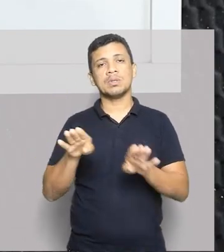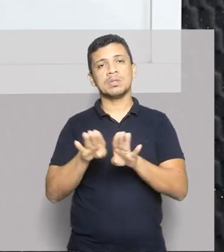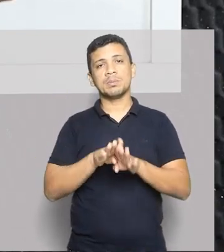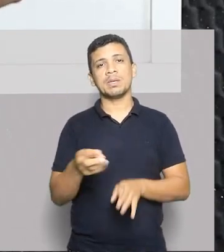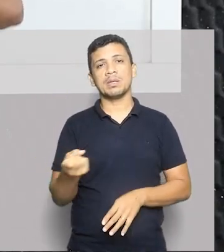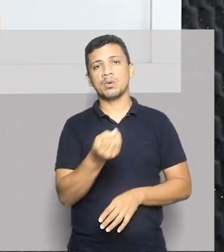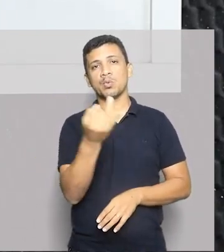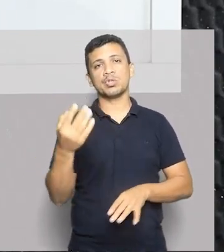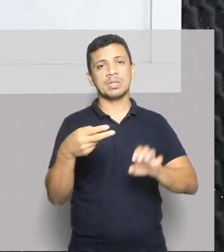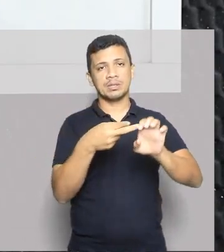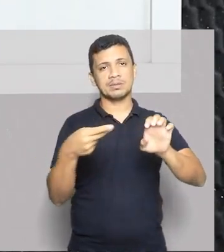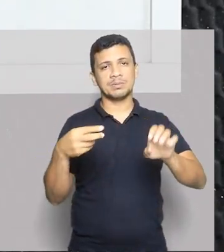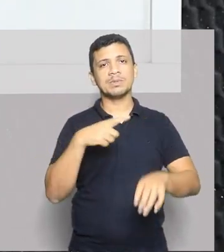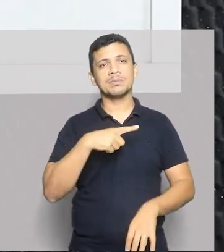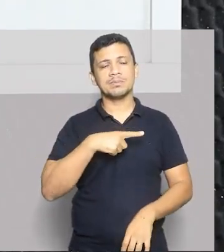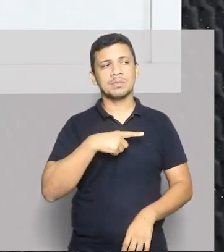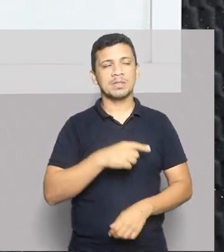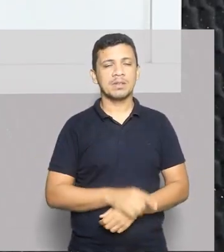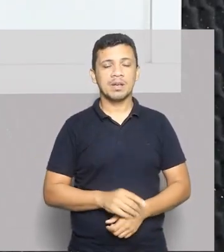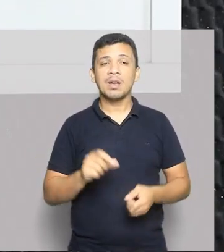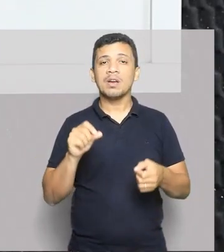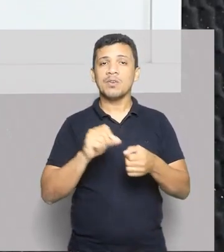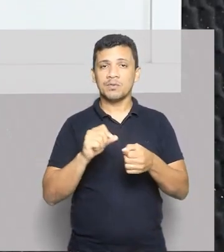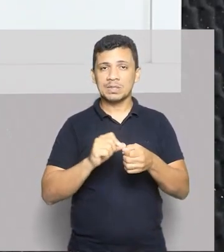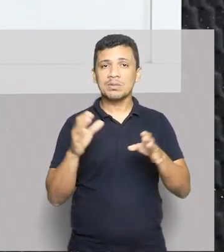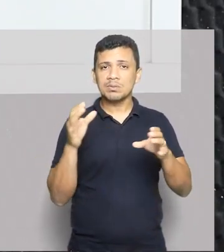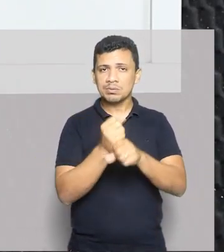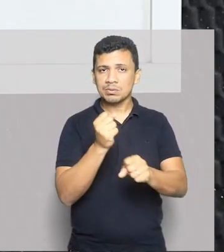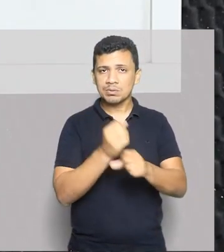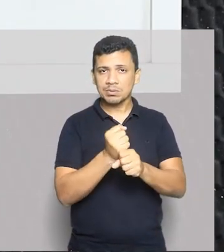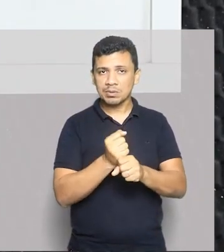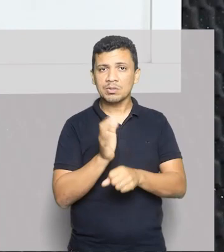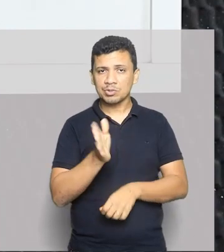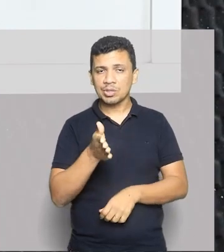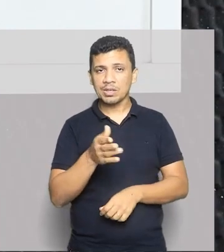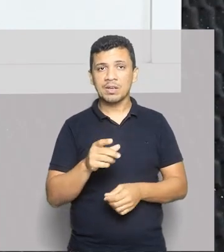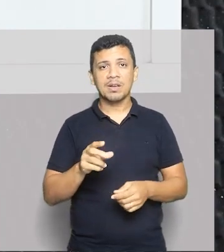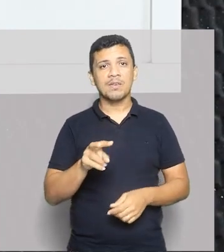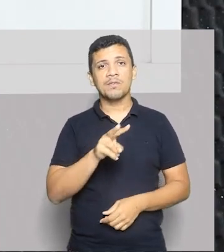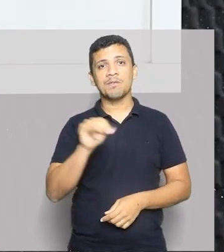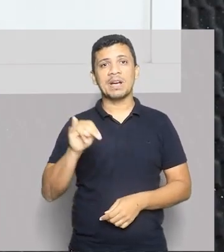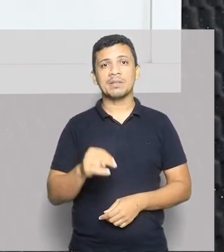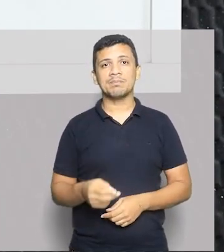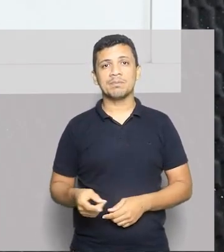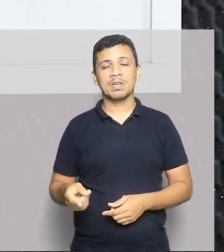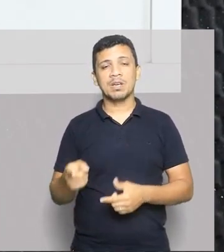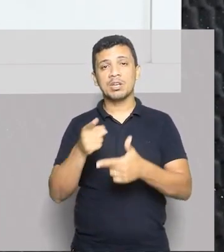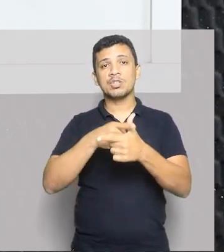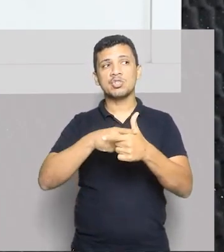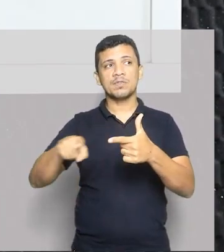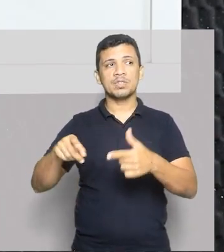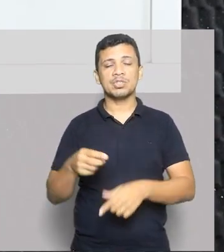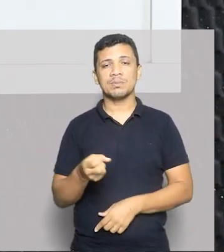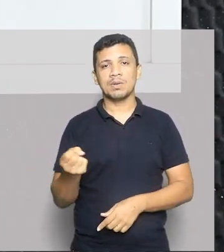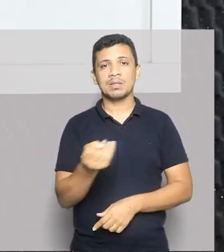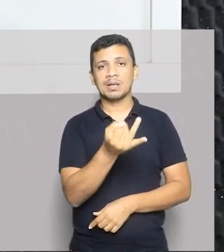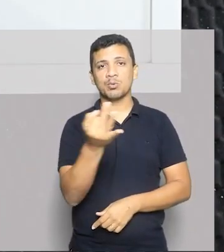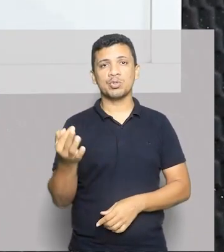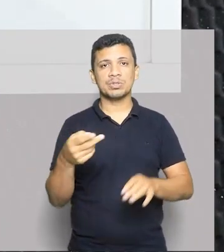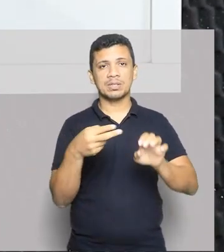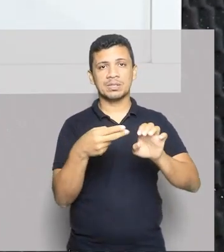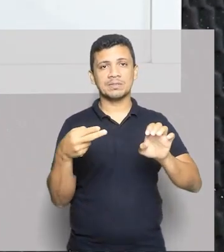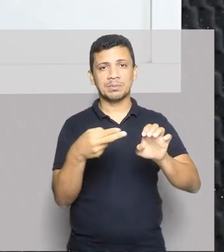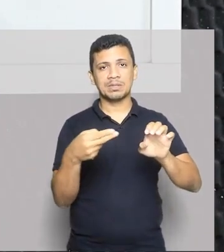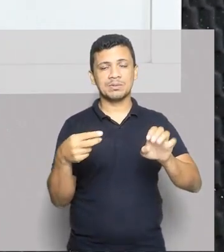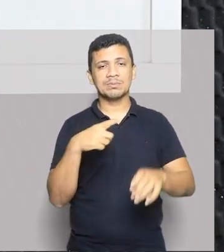tem. Beleza? Feito esse somatório, você vai dividir pela quantidade de elementos que